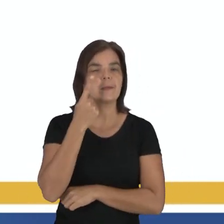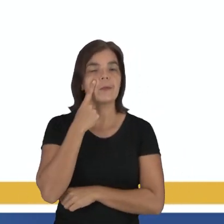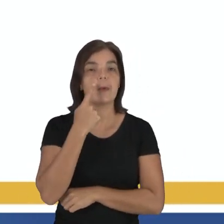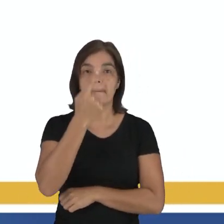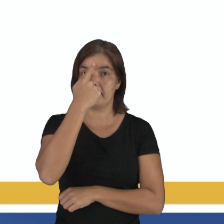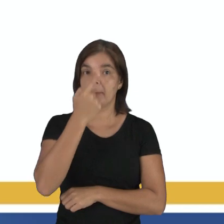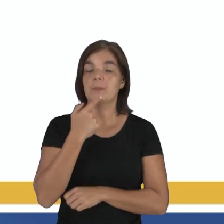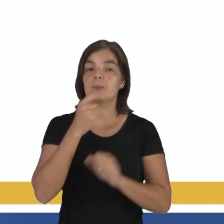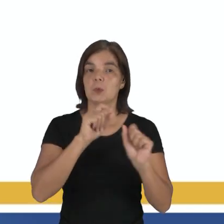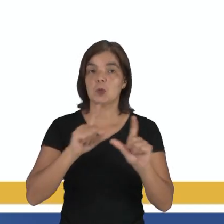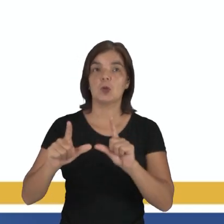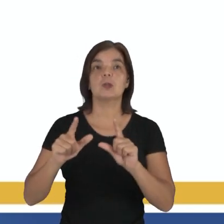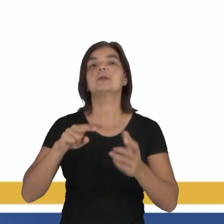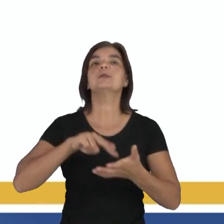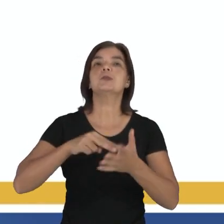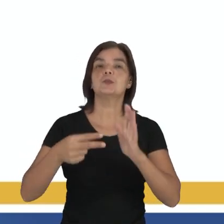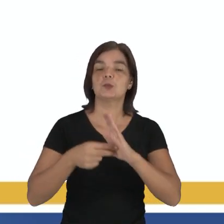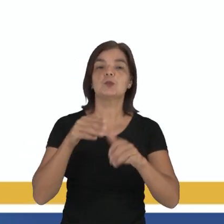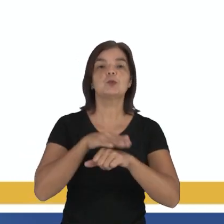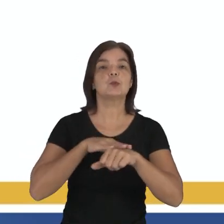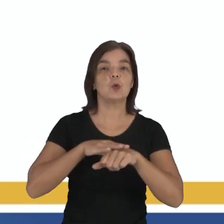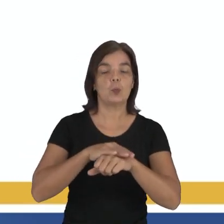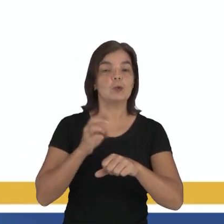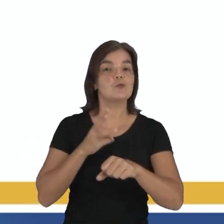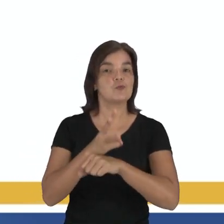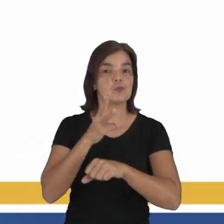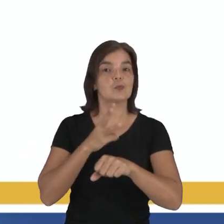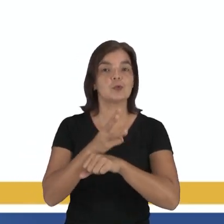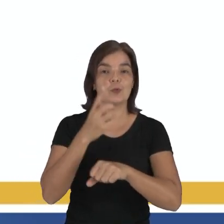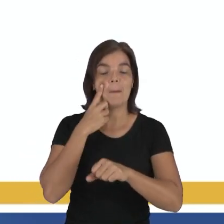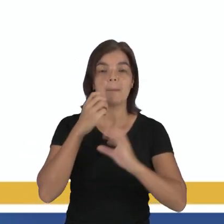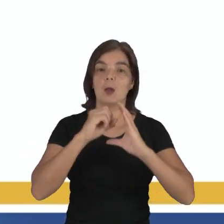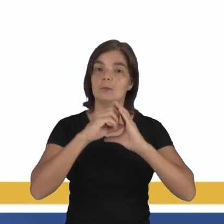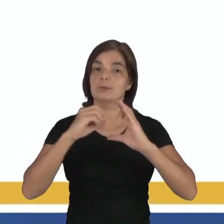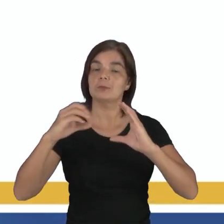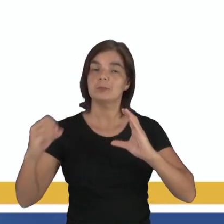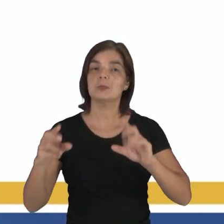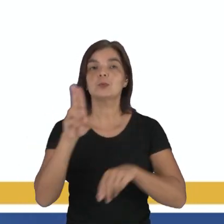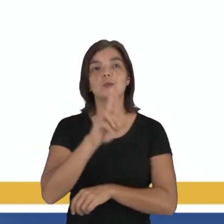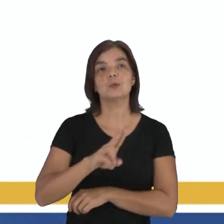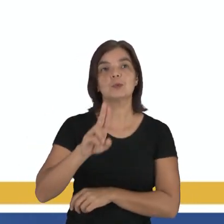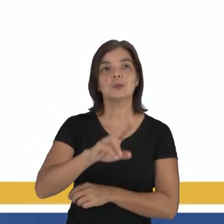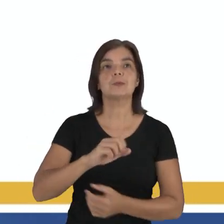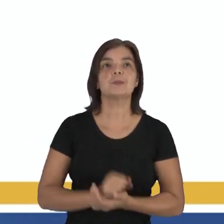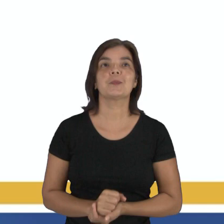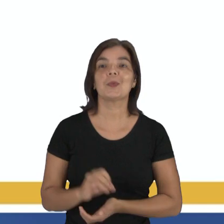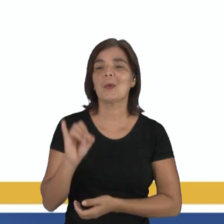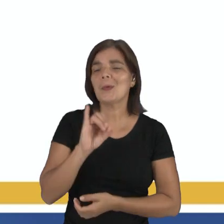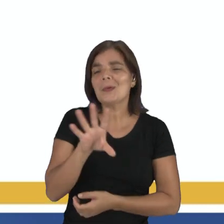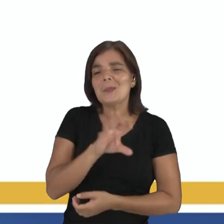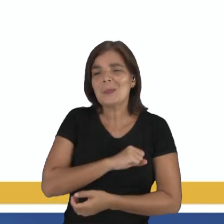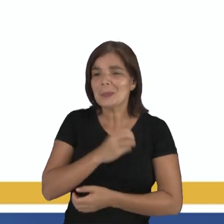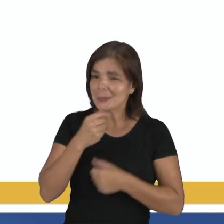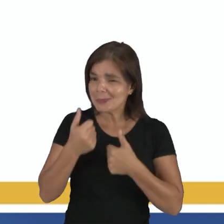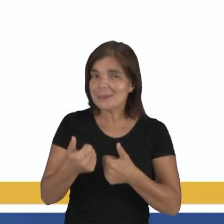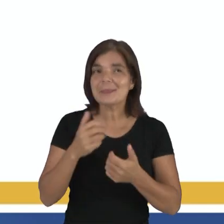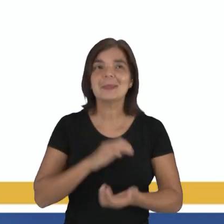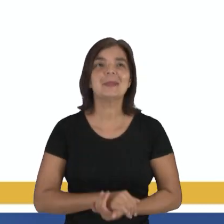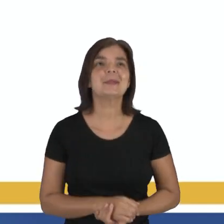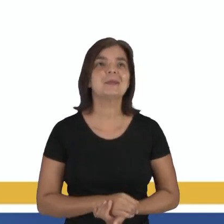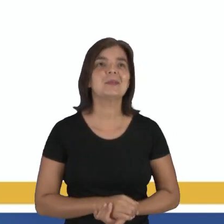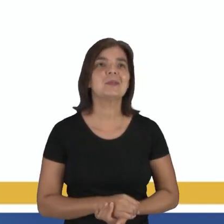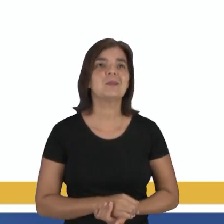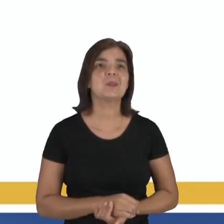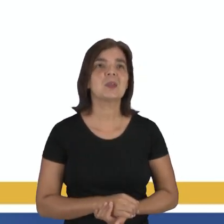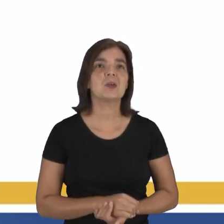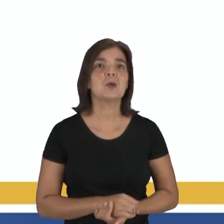pela imagem ali que já se trata de uma conversa de WhatsApp, pelos emojis utilizados. Oi, meu amor, tudo bem?